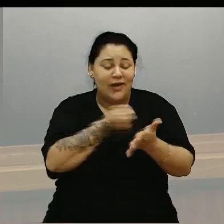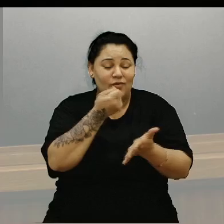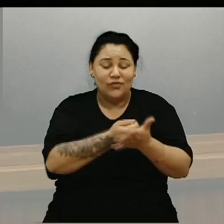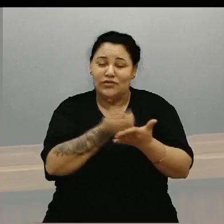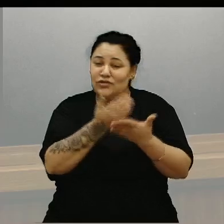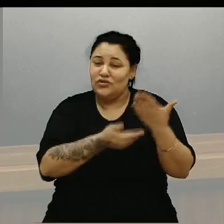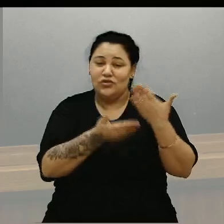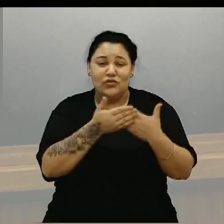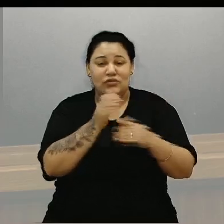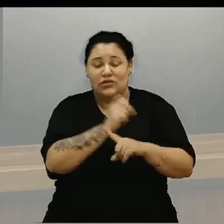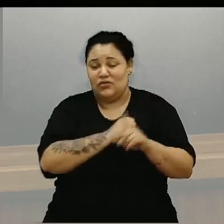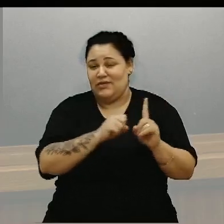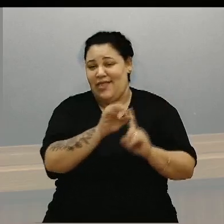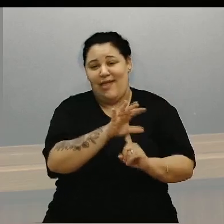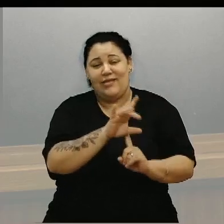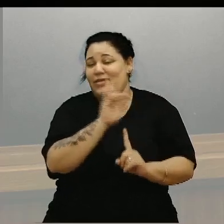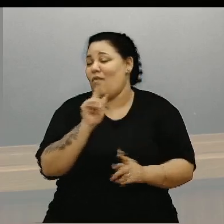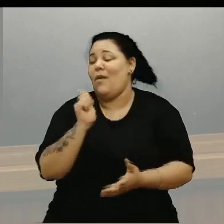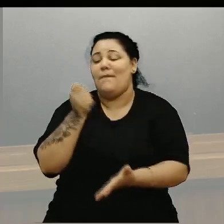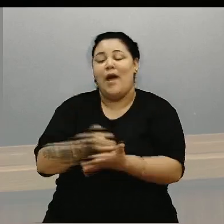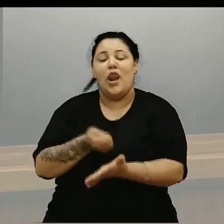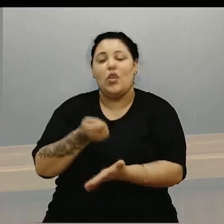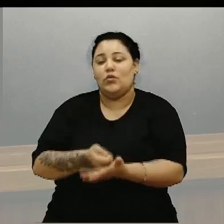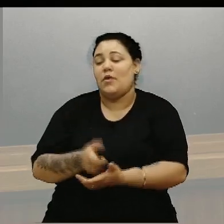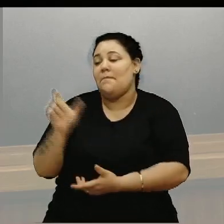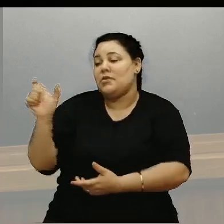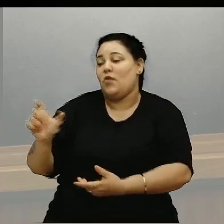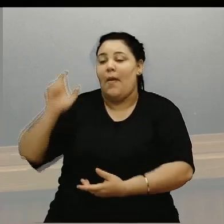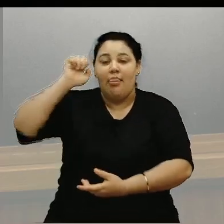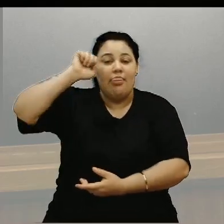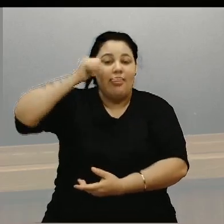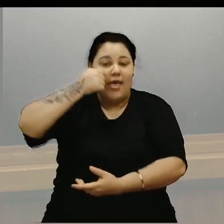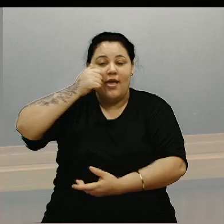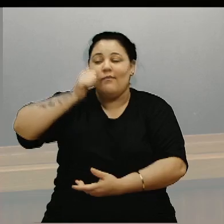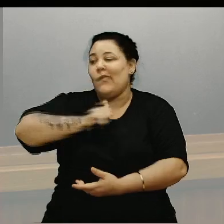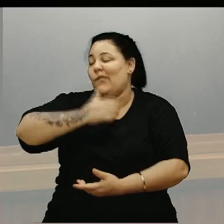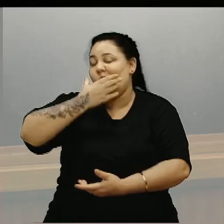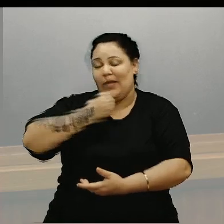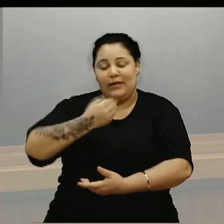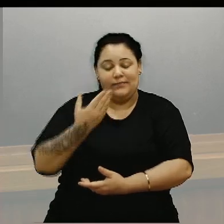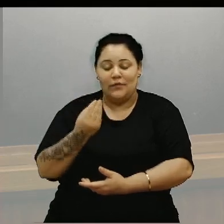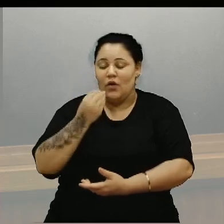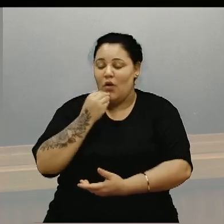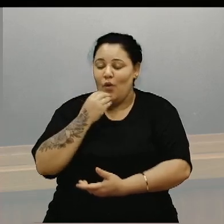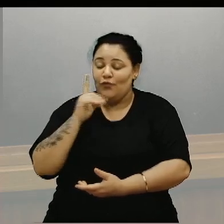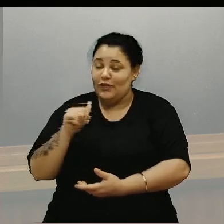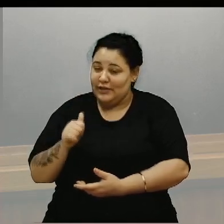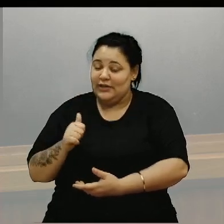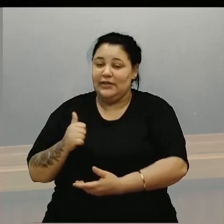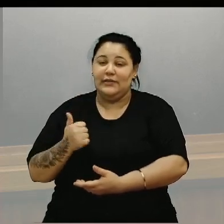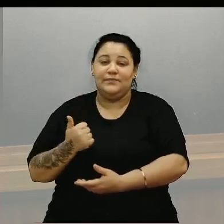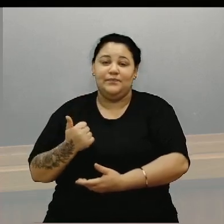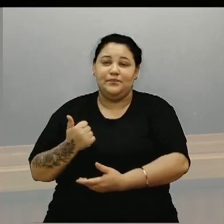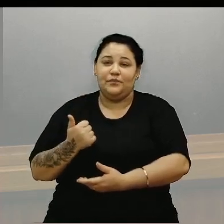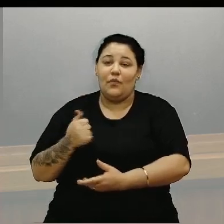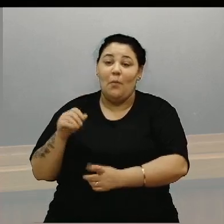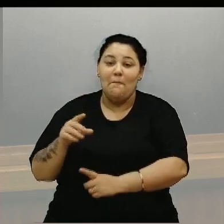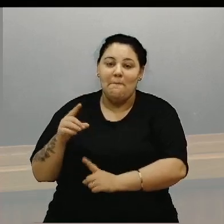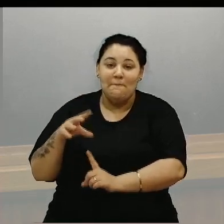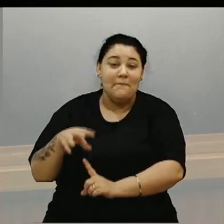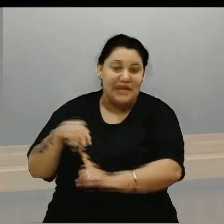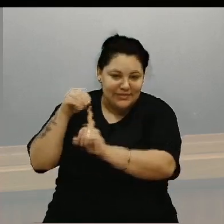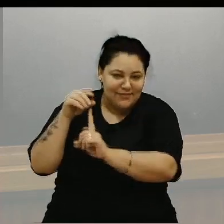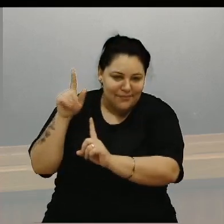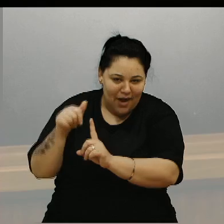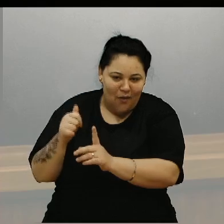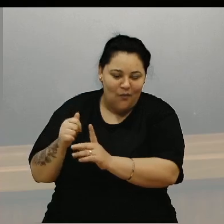sociedade, não é uma luta só de negras, só de negros. Claro que o protagonismo dessa luta é feita por